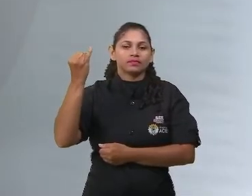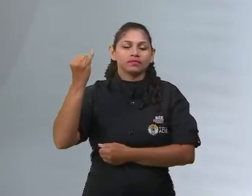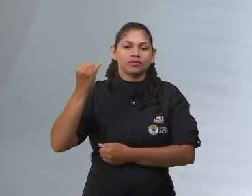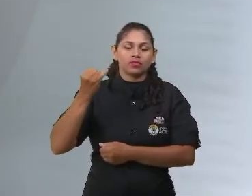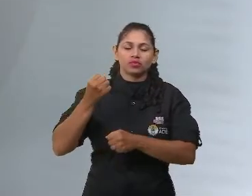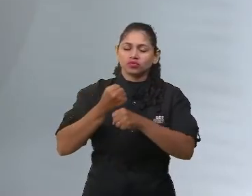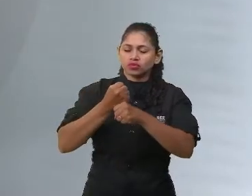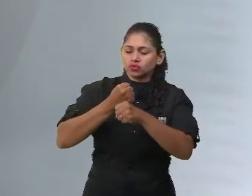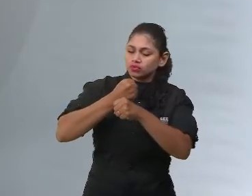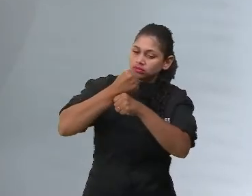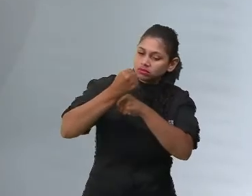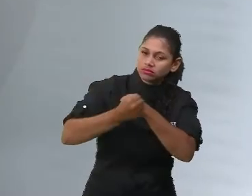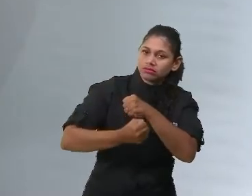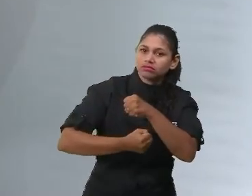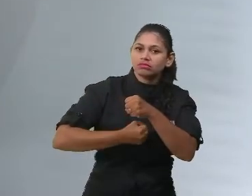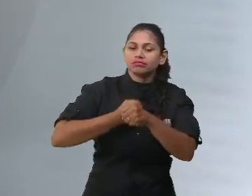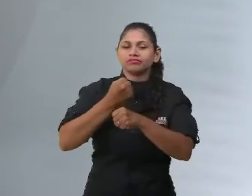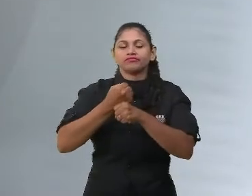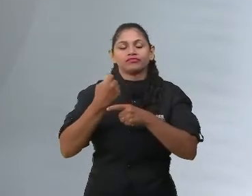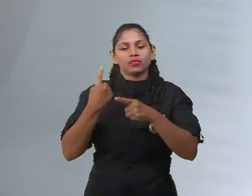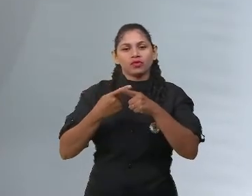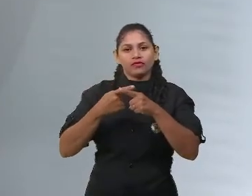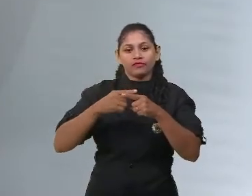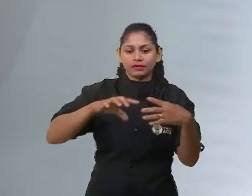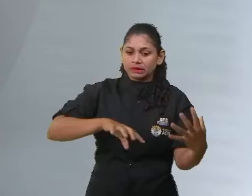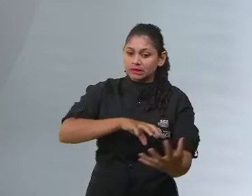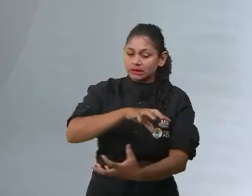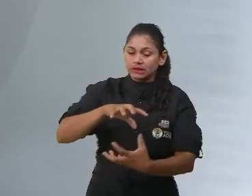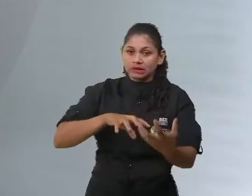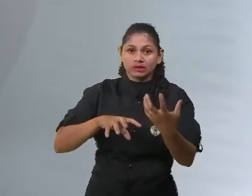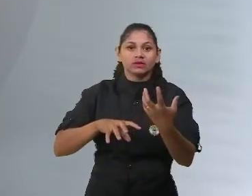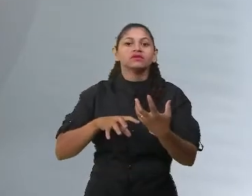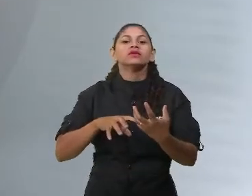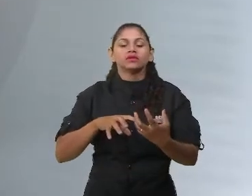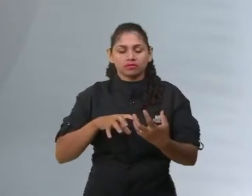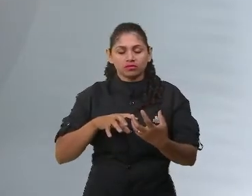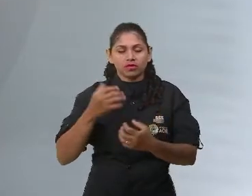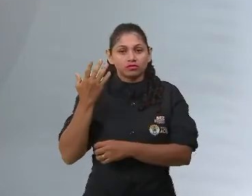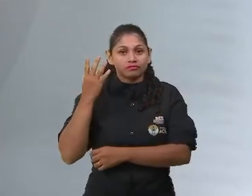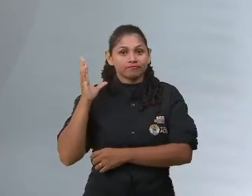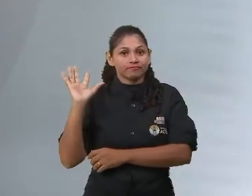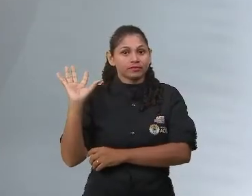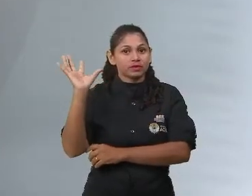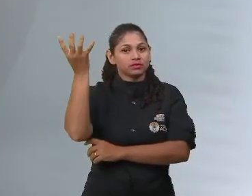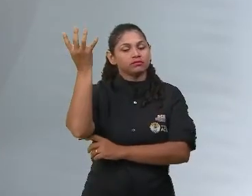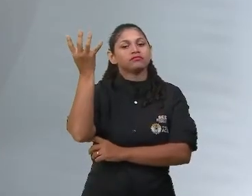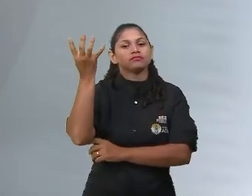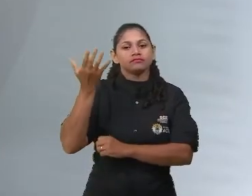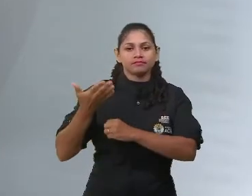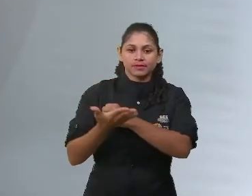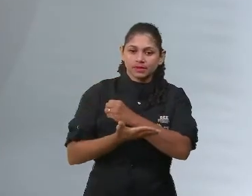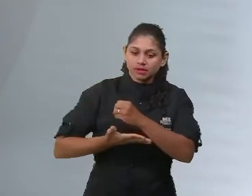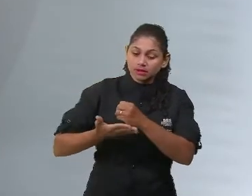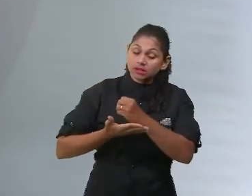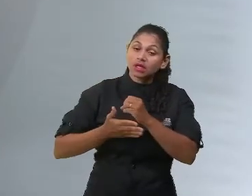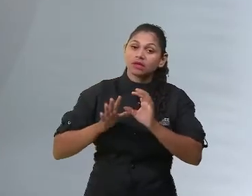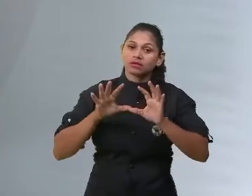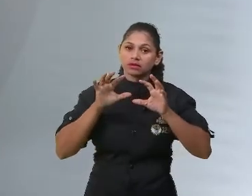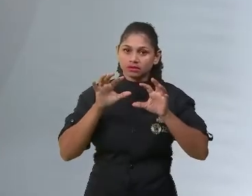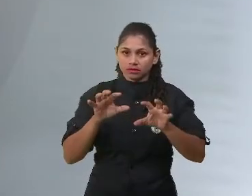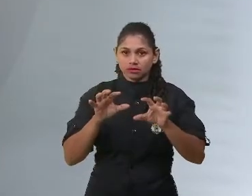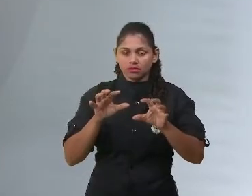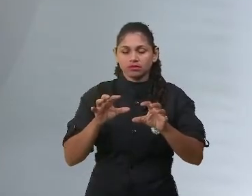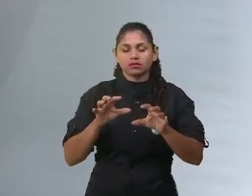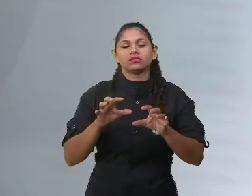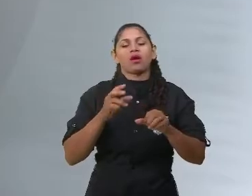anos a seguir, porque várias revoltas, revoluções vão acontecer, até mesmo processos de dependência, baseado nesse sentido, principalmente pela busca